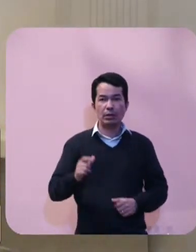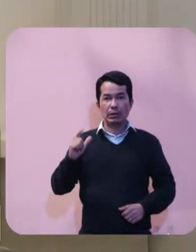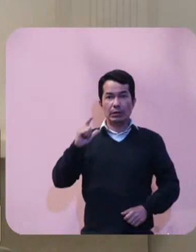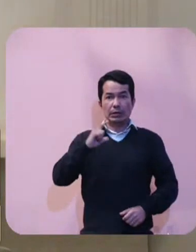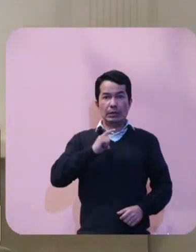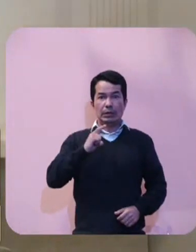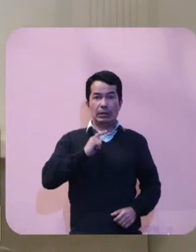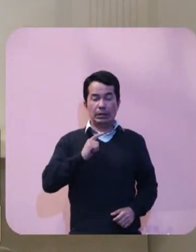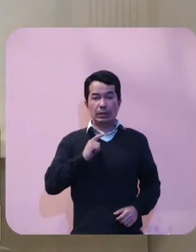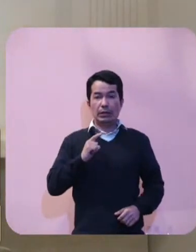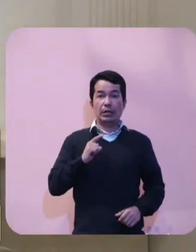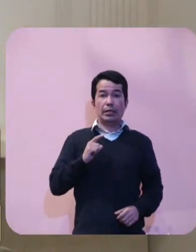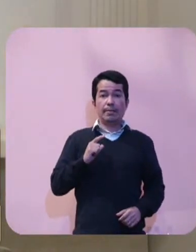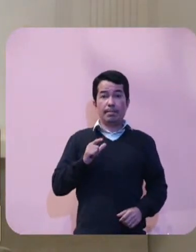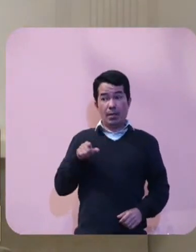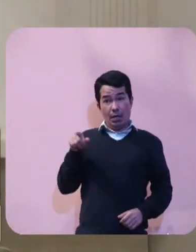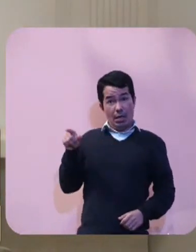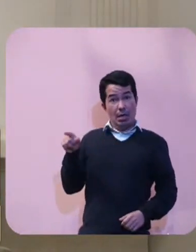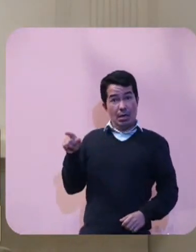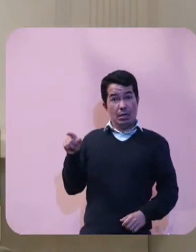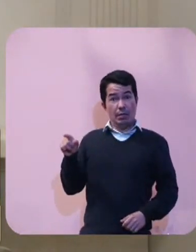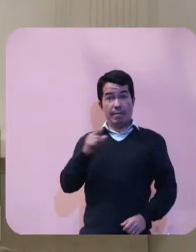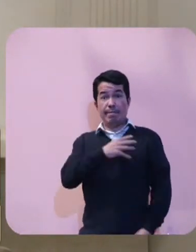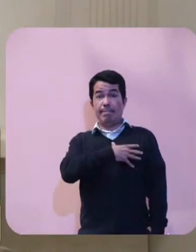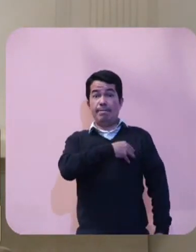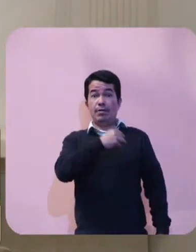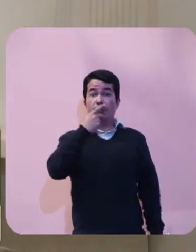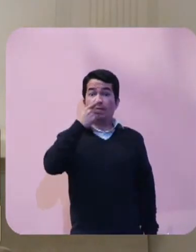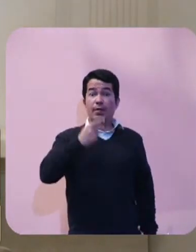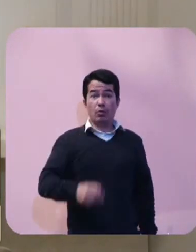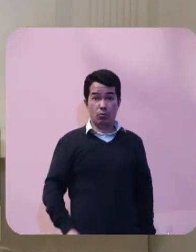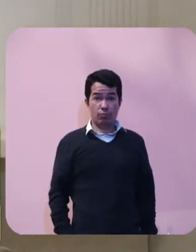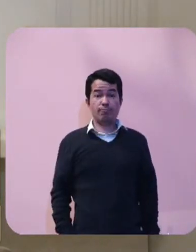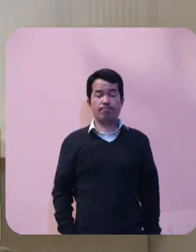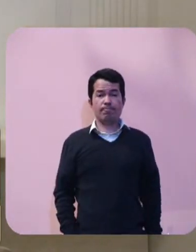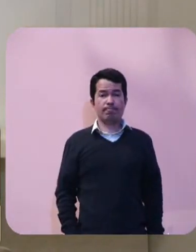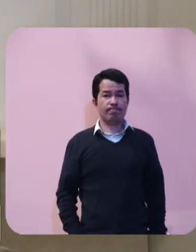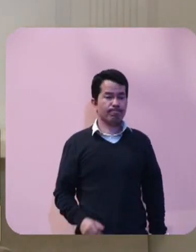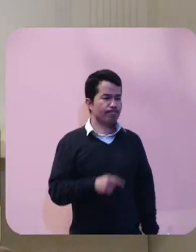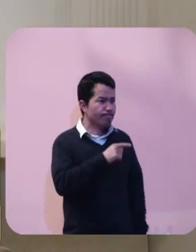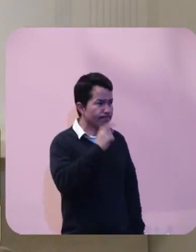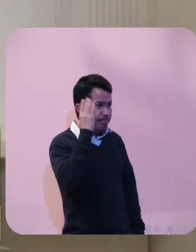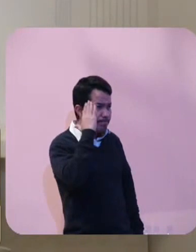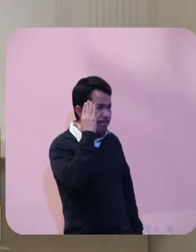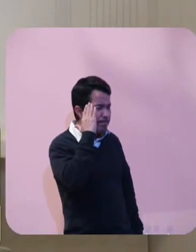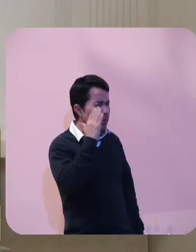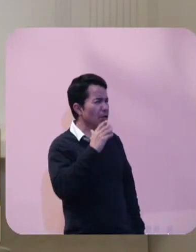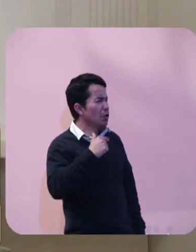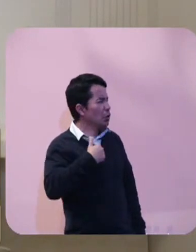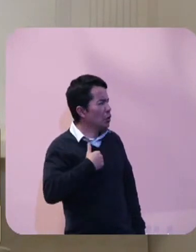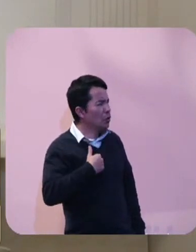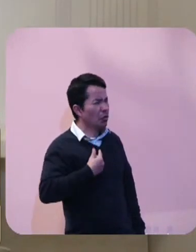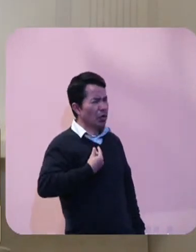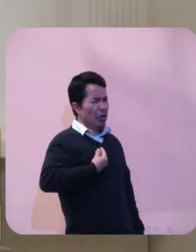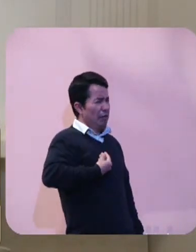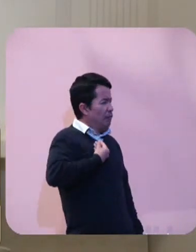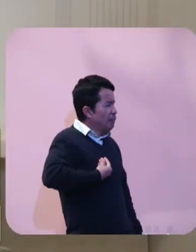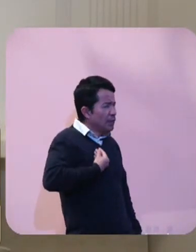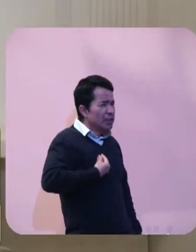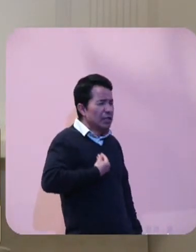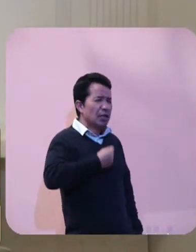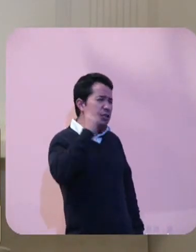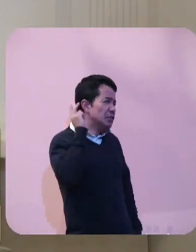que mexeram com o coração daquele velho pastor. Porque toda a minha vida eu sempre desejei um